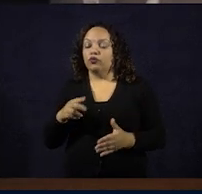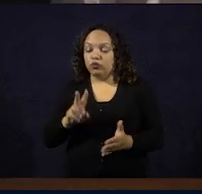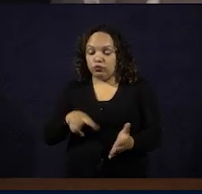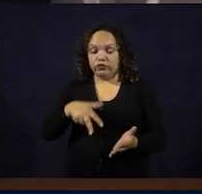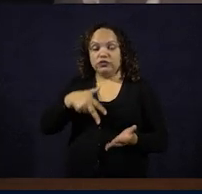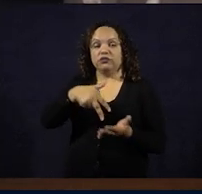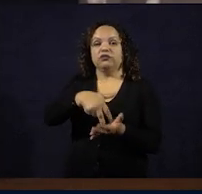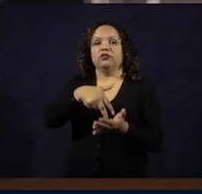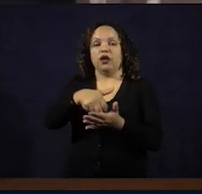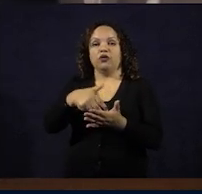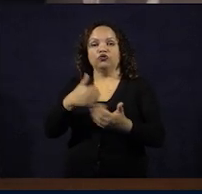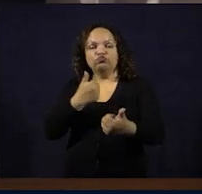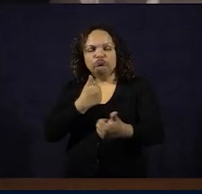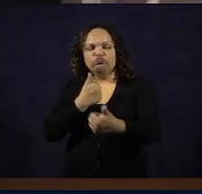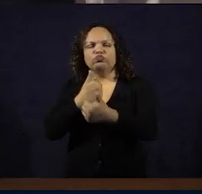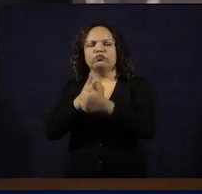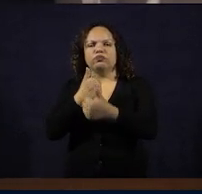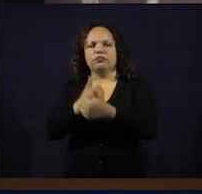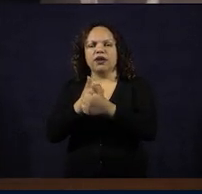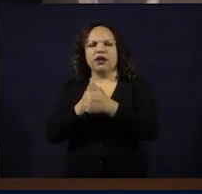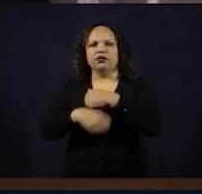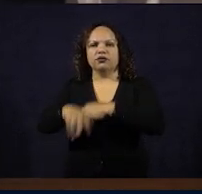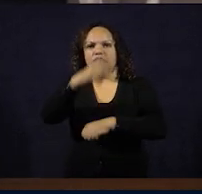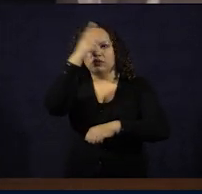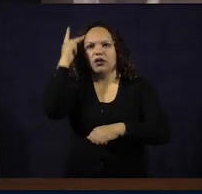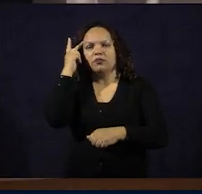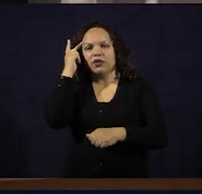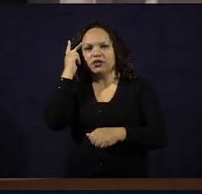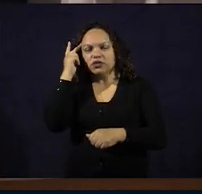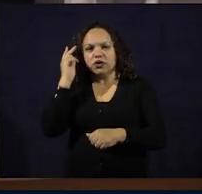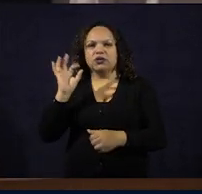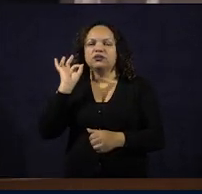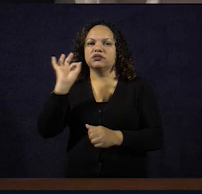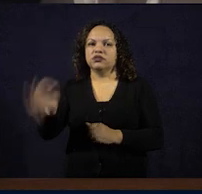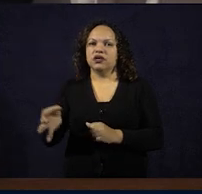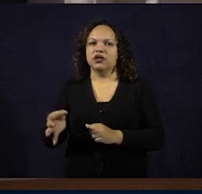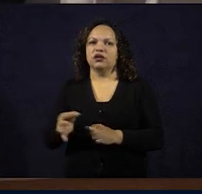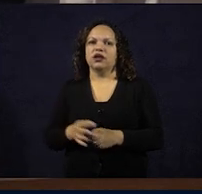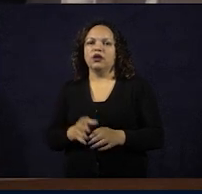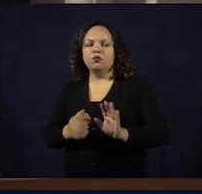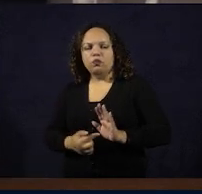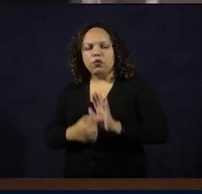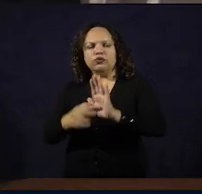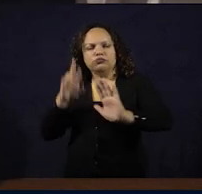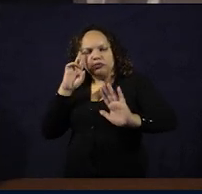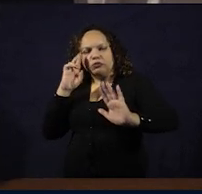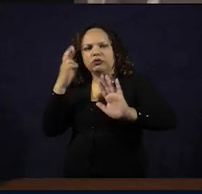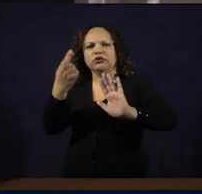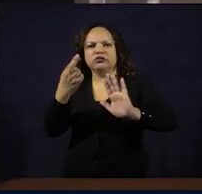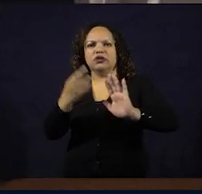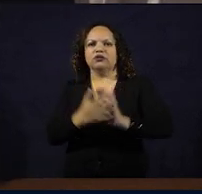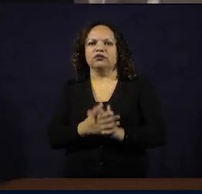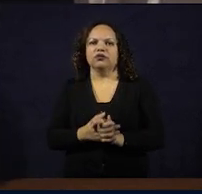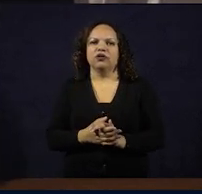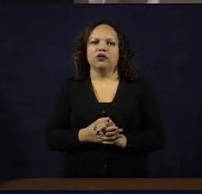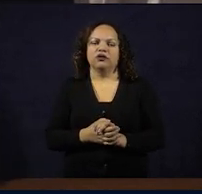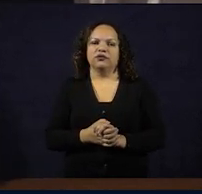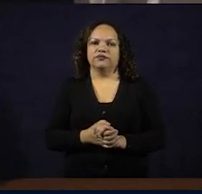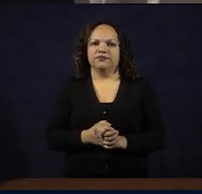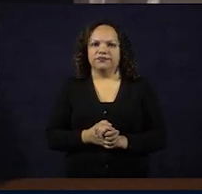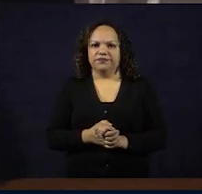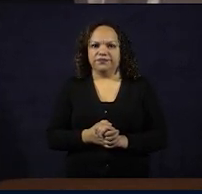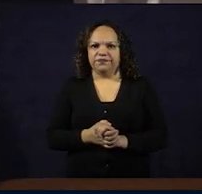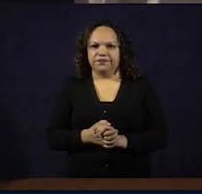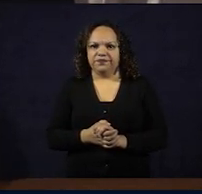perto do investidor contando a história entregando o resultado isso vem a preço isso faz com que a operação aconteça num dado momento